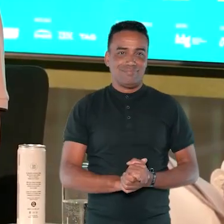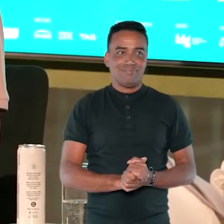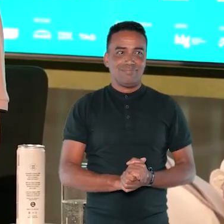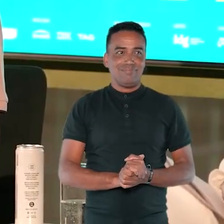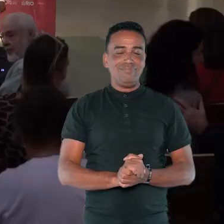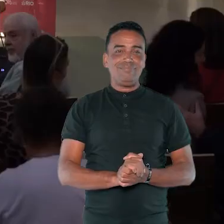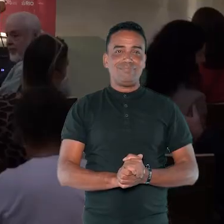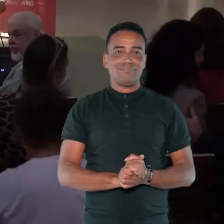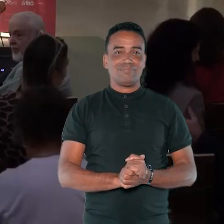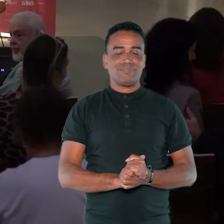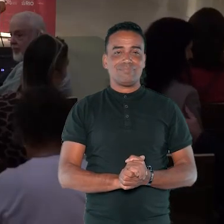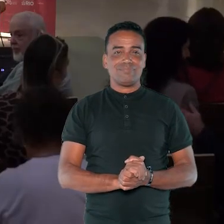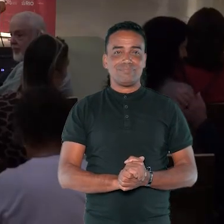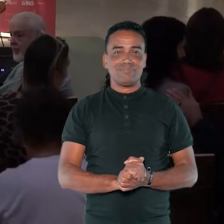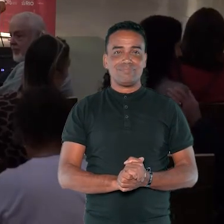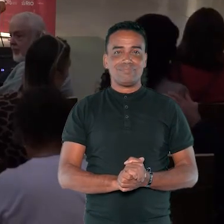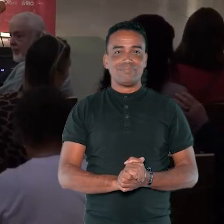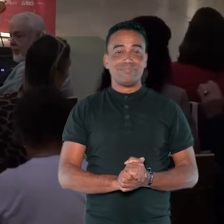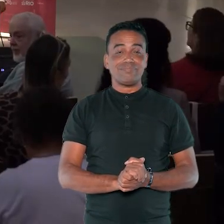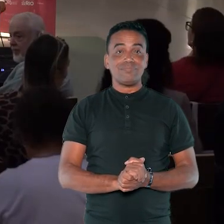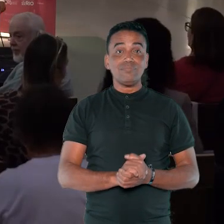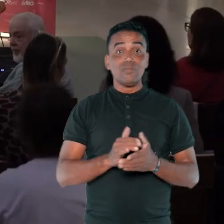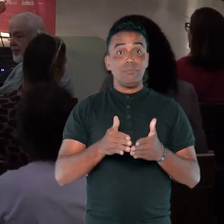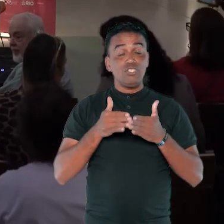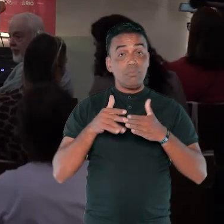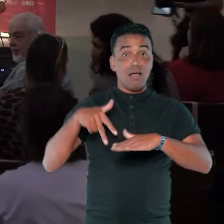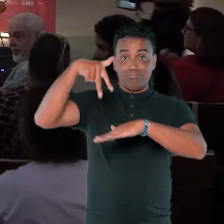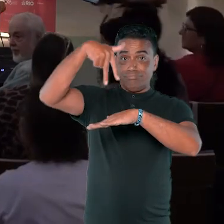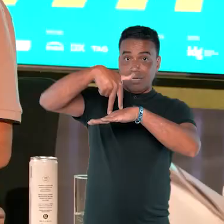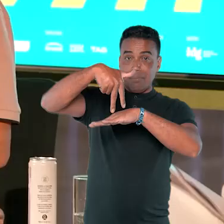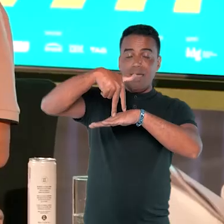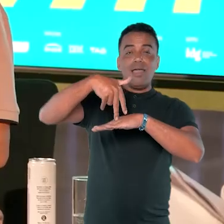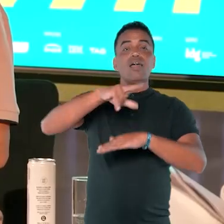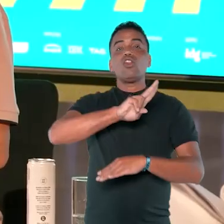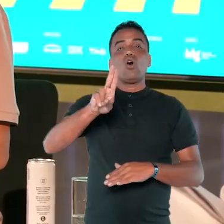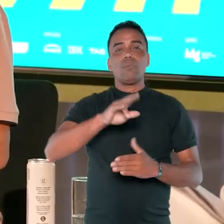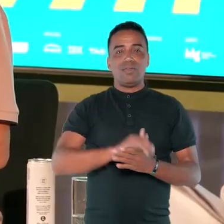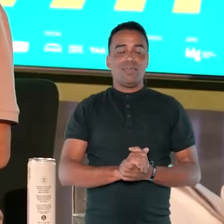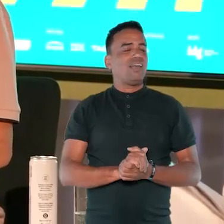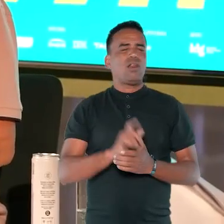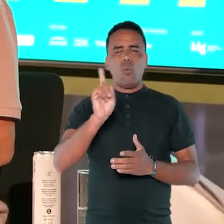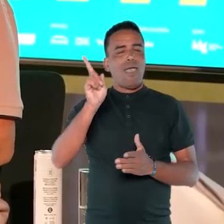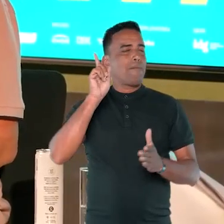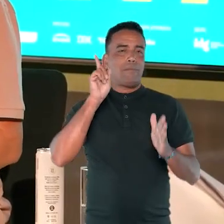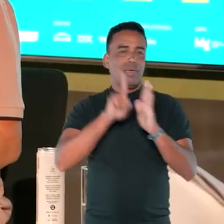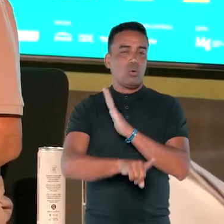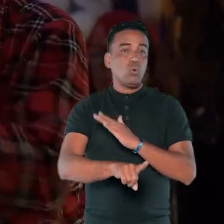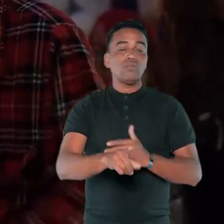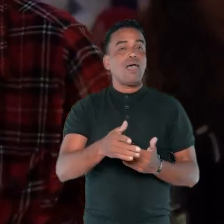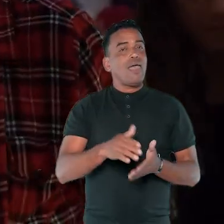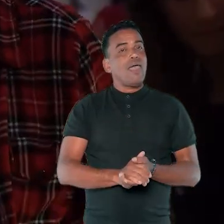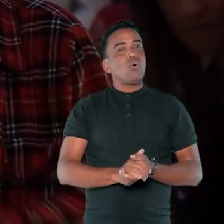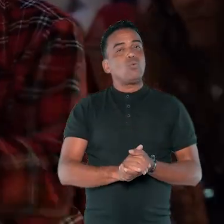levantar. Só pediria, por favor, para se levantar. E como é que você se chama, por favor? Não é nem bem uma pergunta, é um pedido